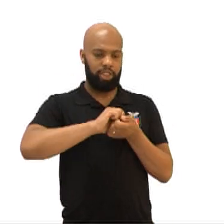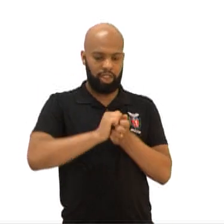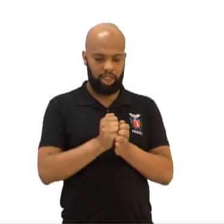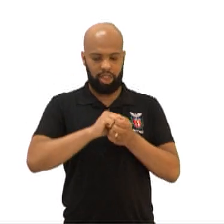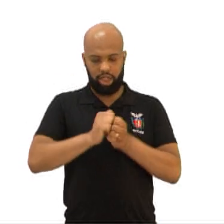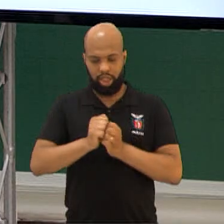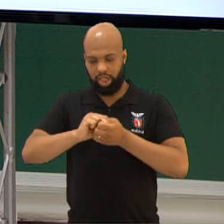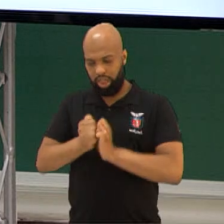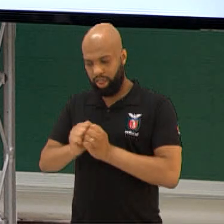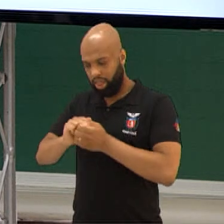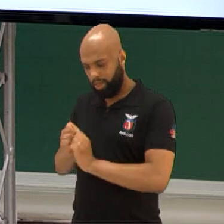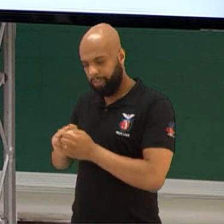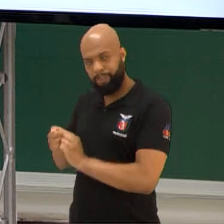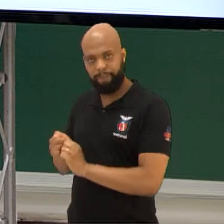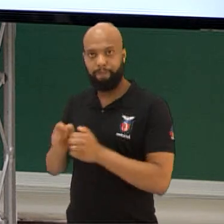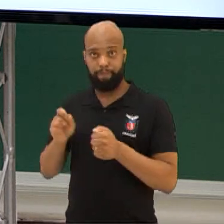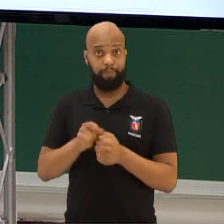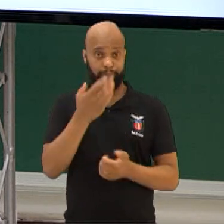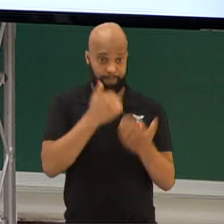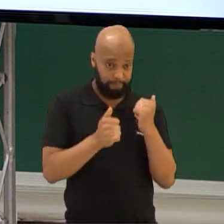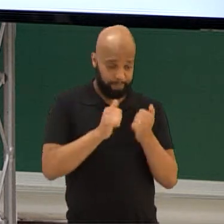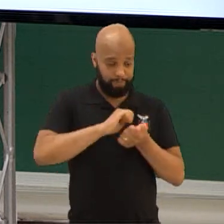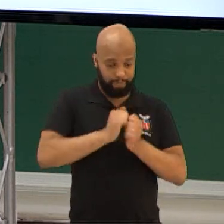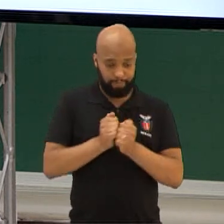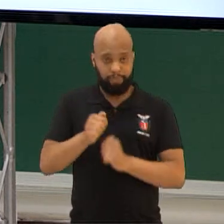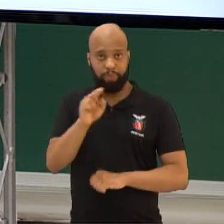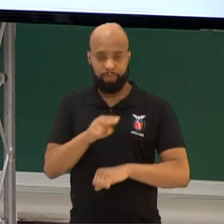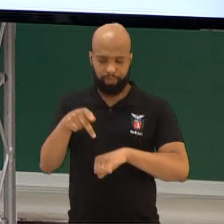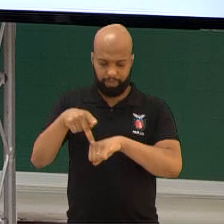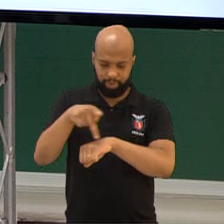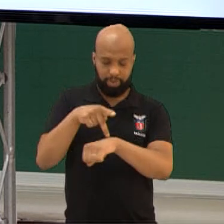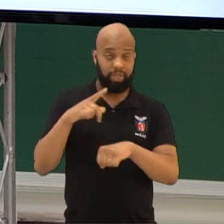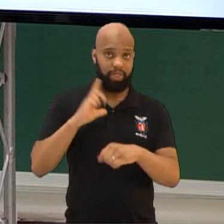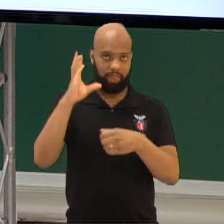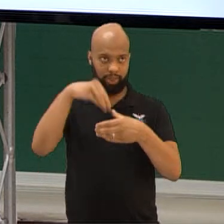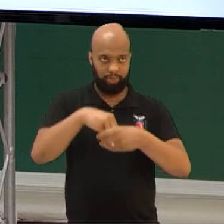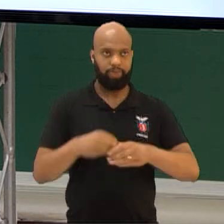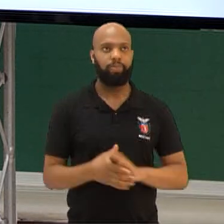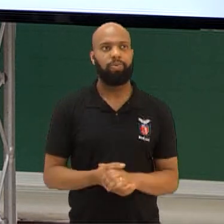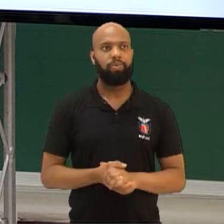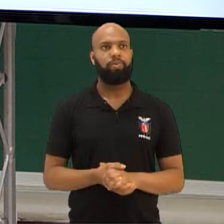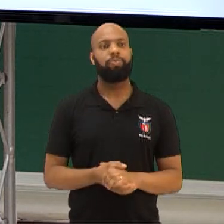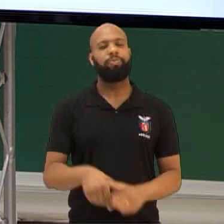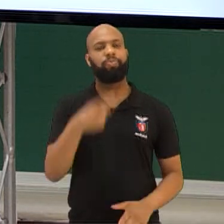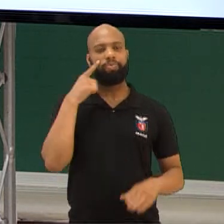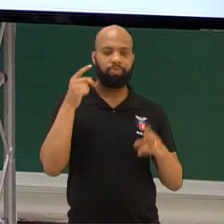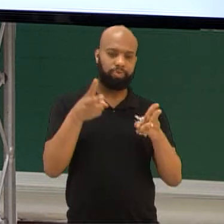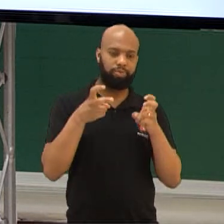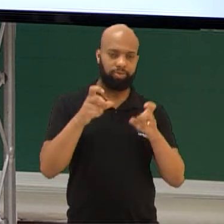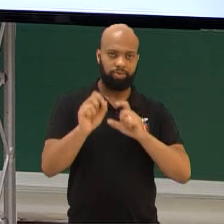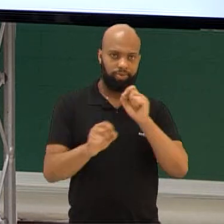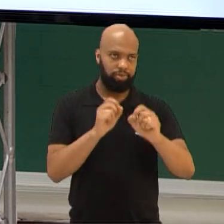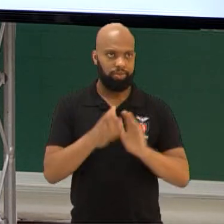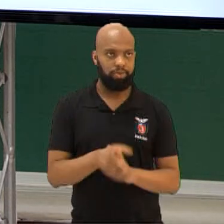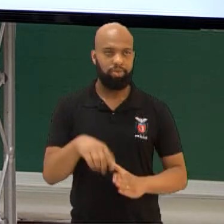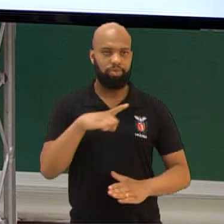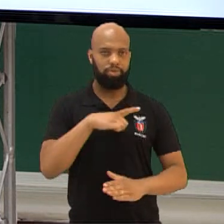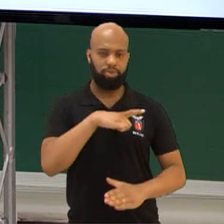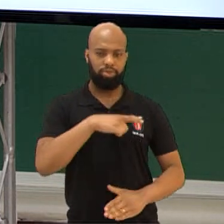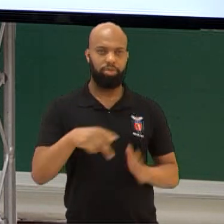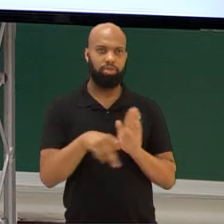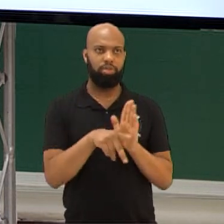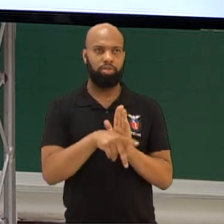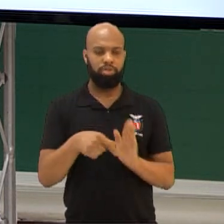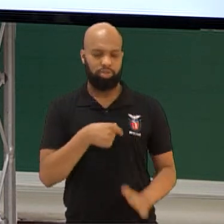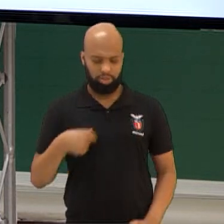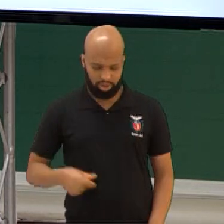trituração, utilizando as pedrinhas ali. Tá? E notem que o sistema digestório das aves, aqui